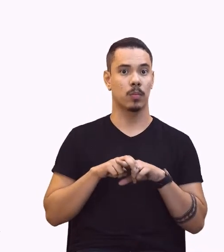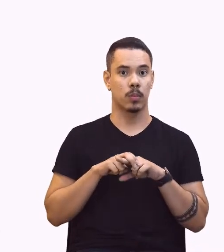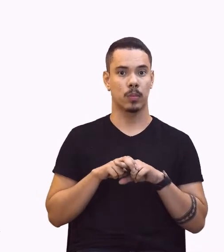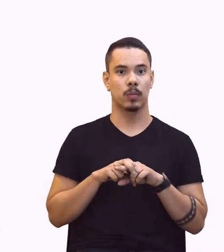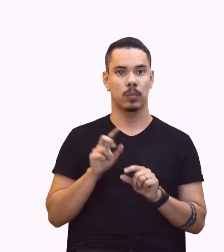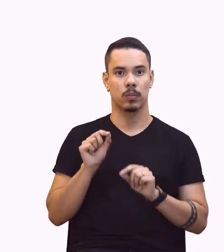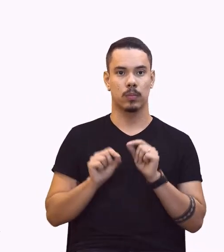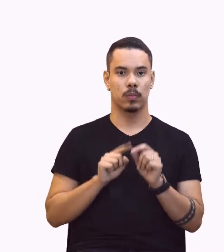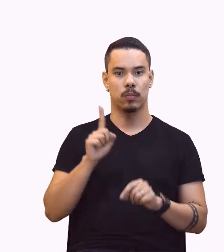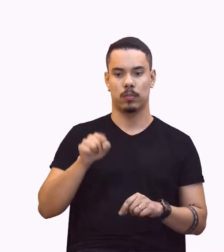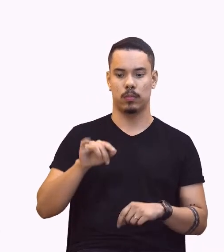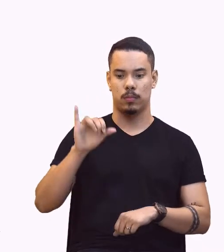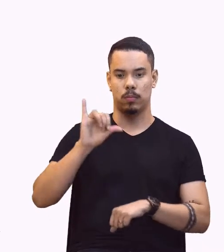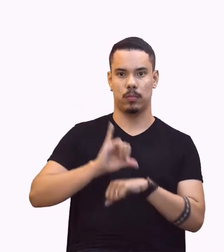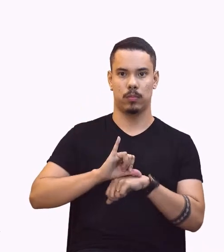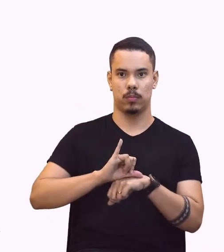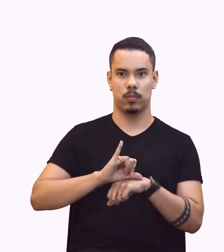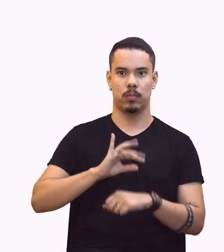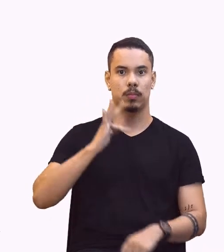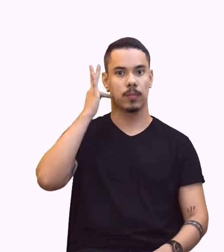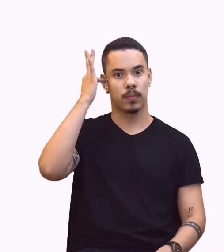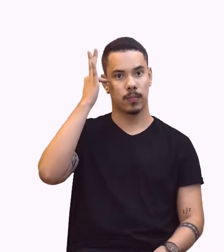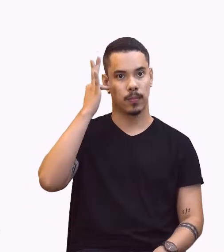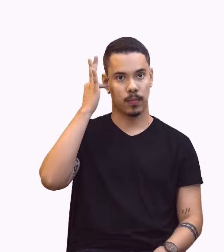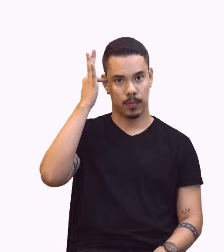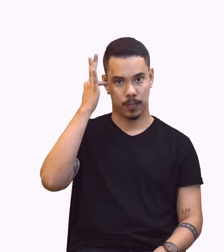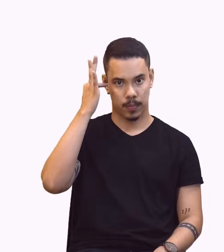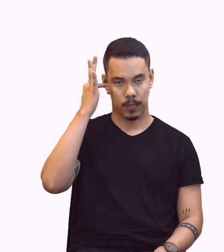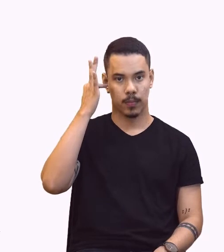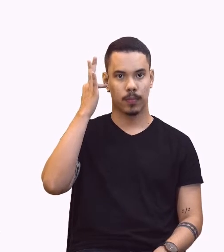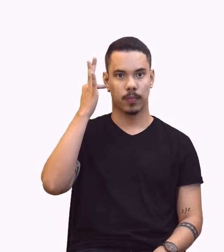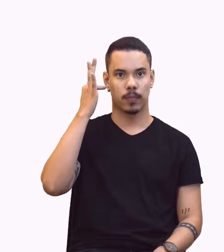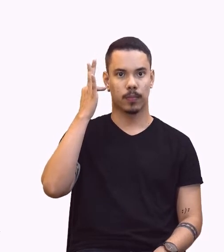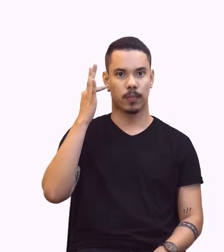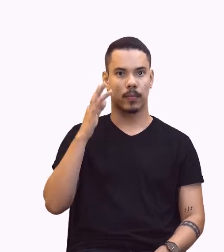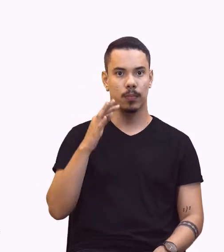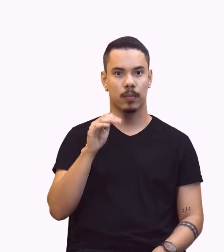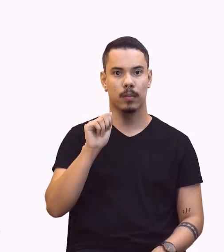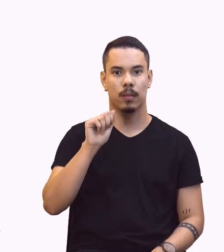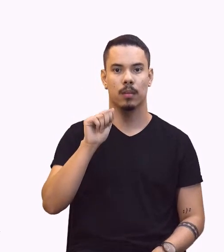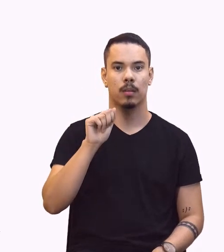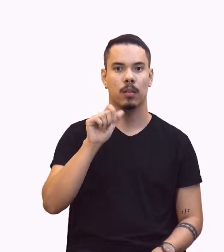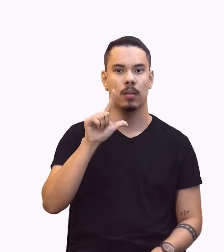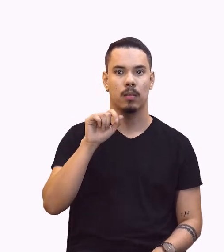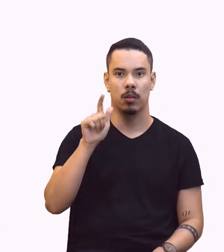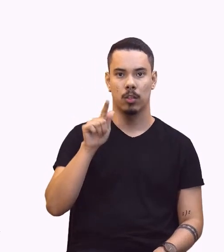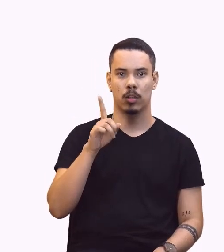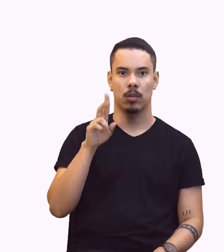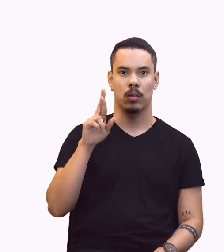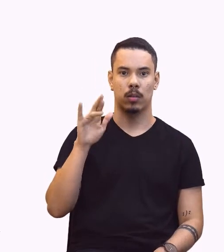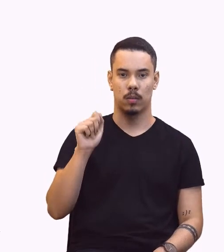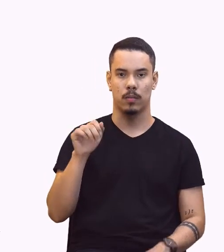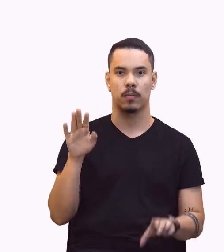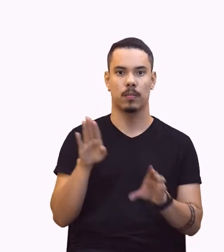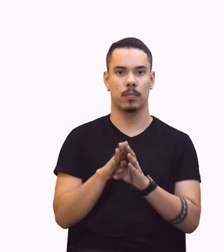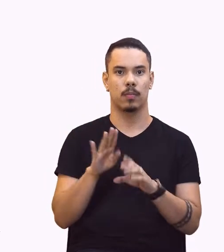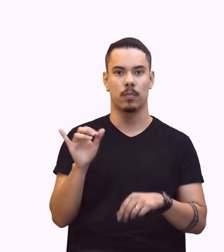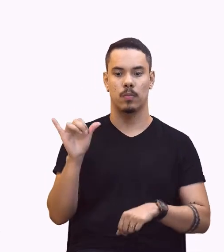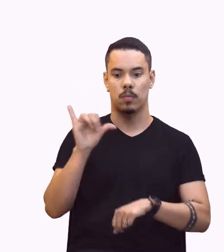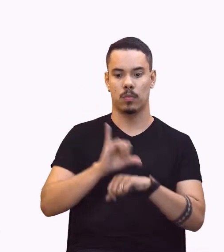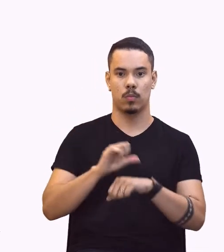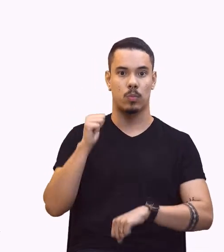a capital da filosofia e Alexandria, ela torna-se a